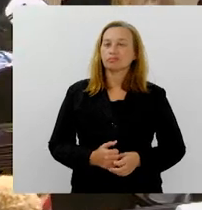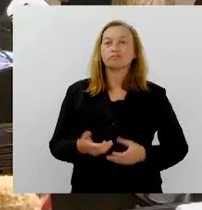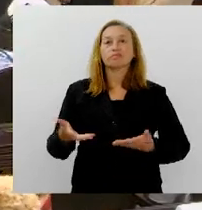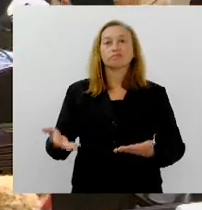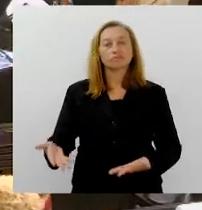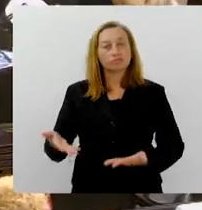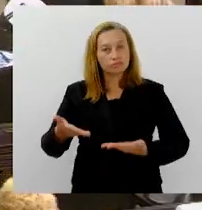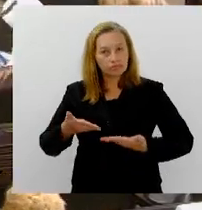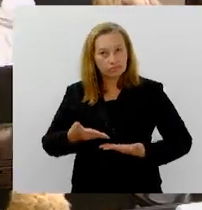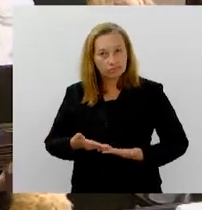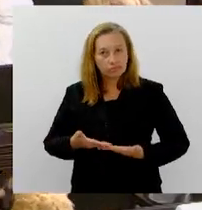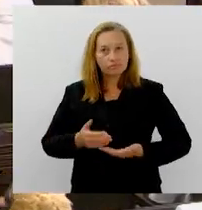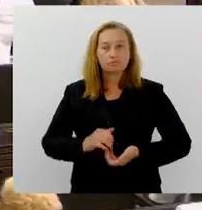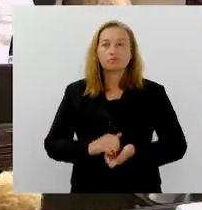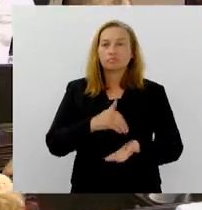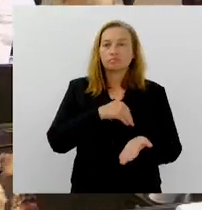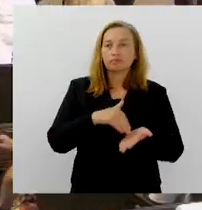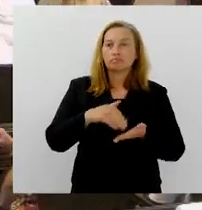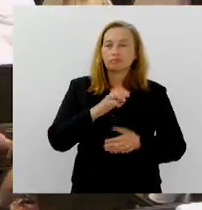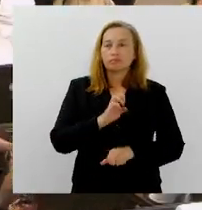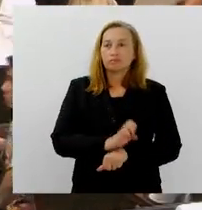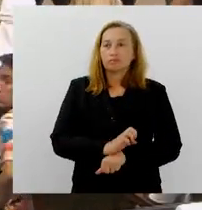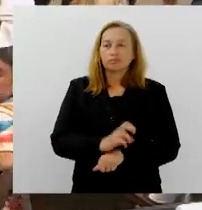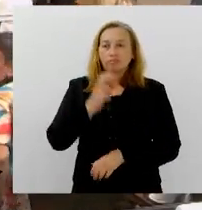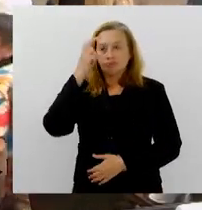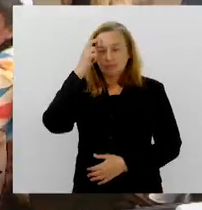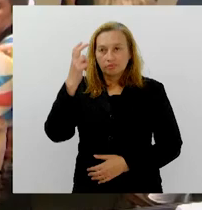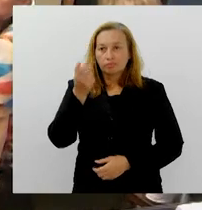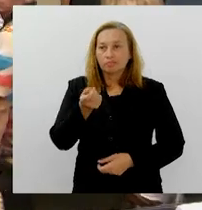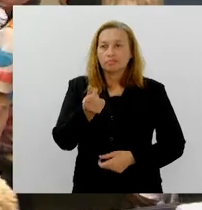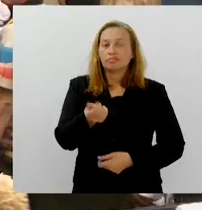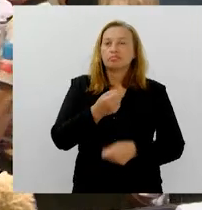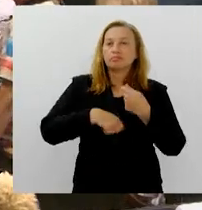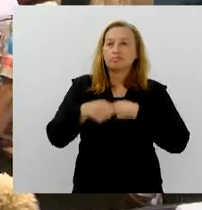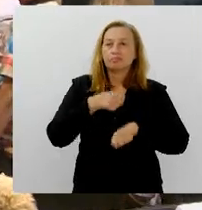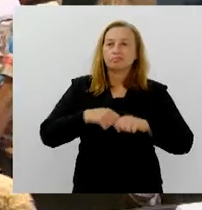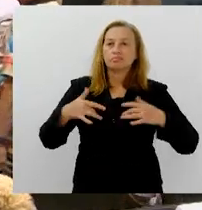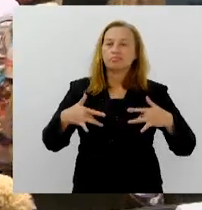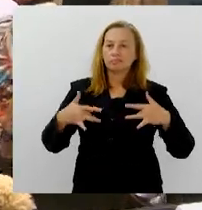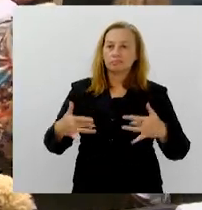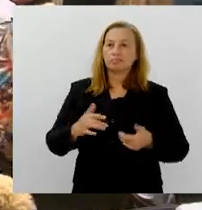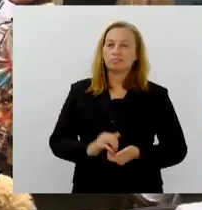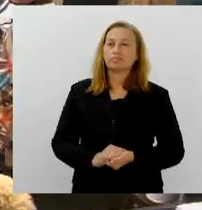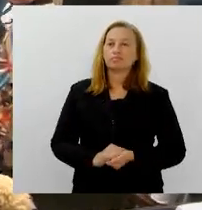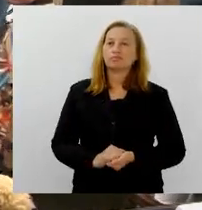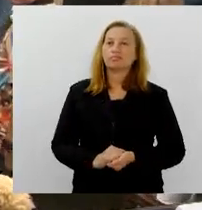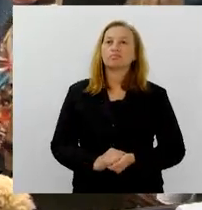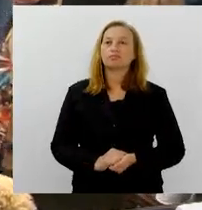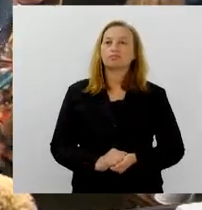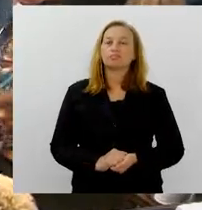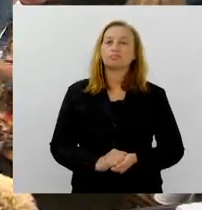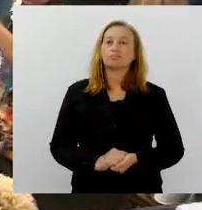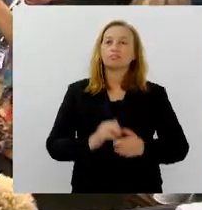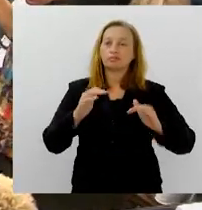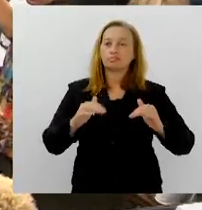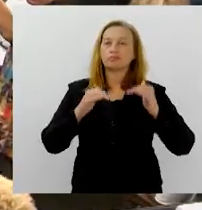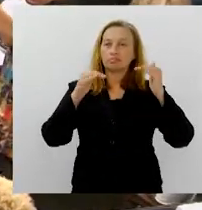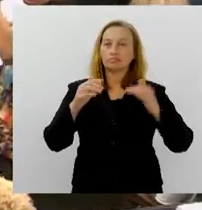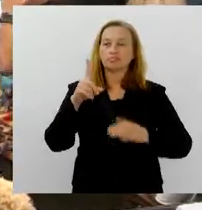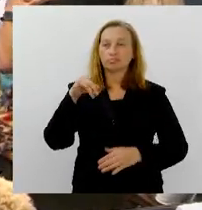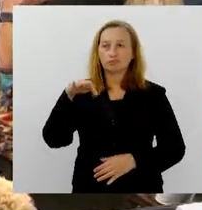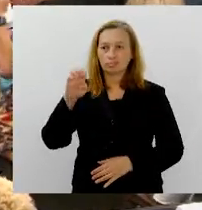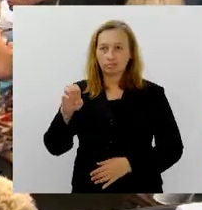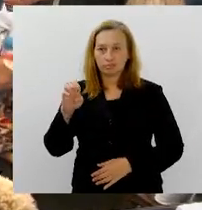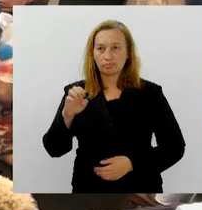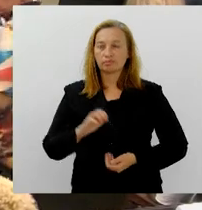Convidamos a secretária estadual de Cultura e Economia Solidária, a excelentíssima senhora Daniele Barros e